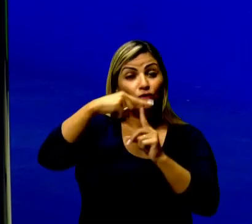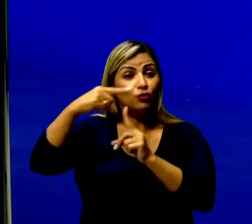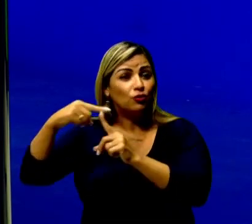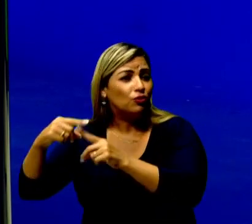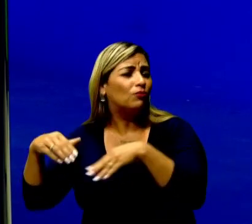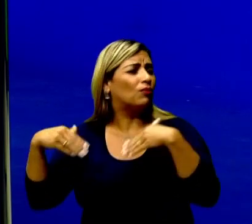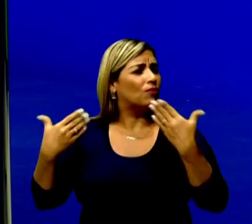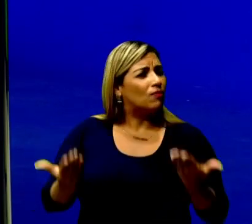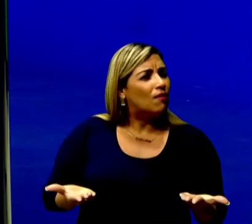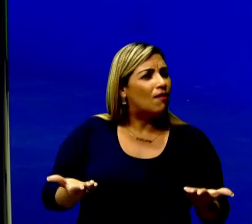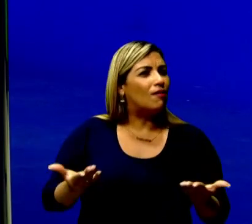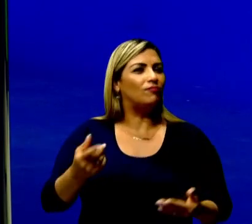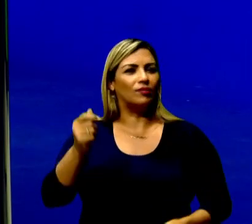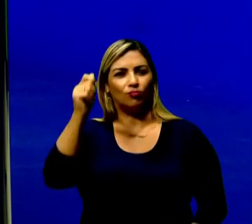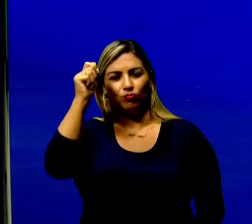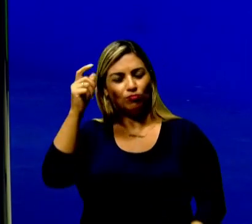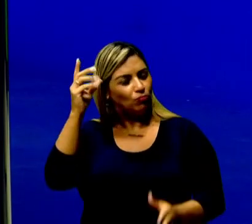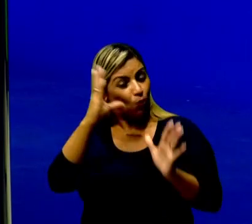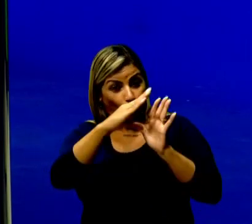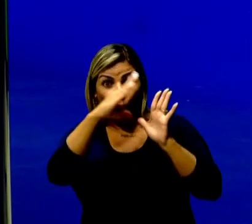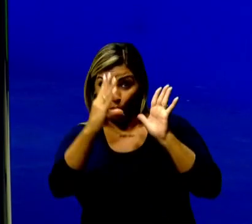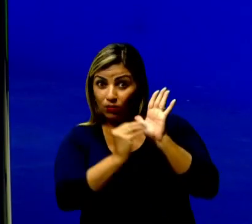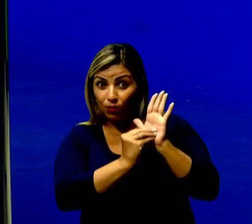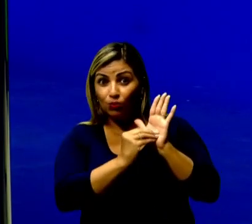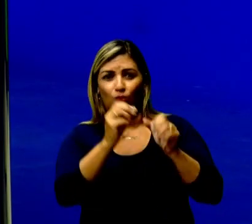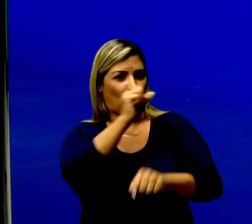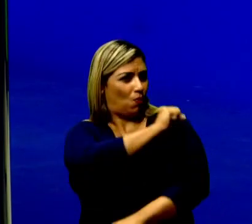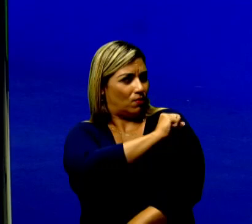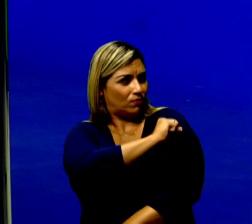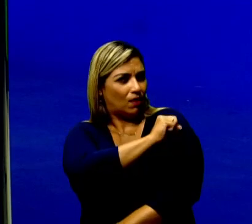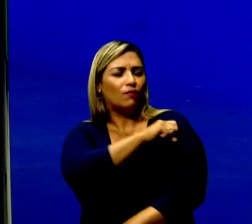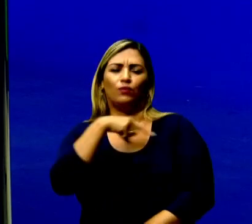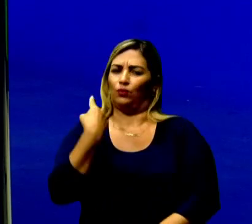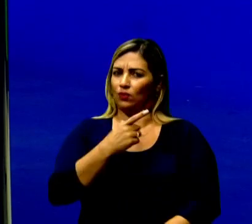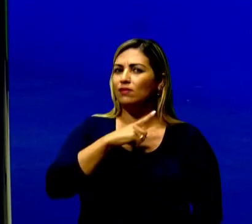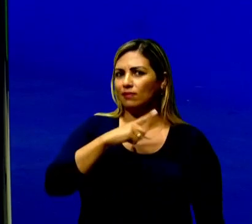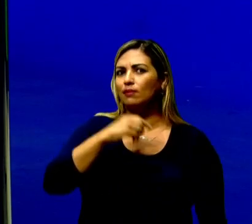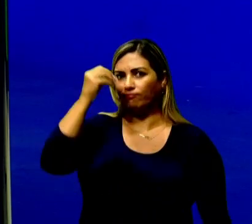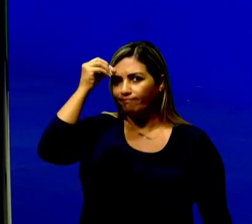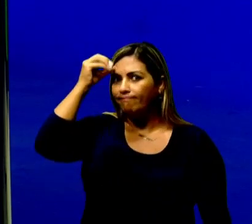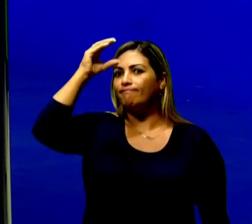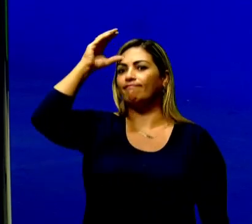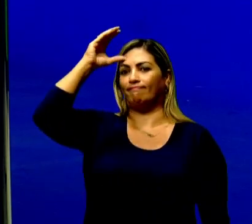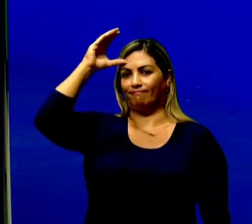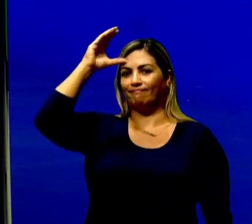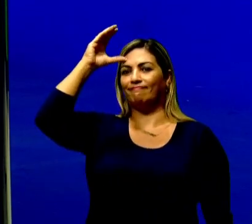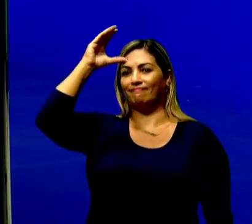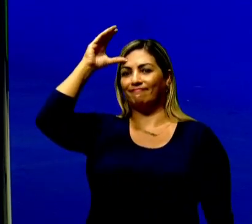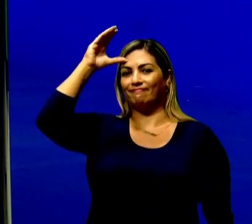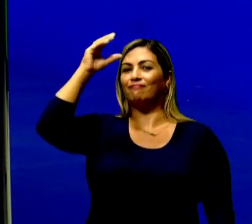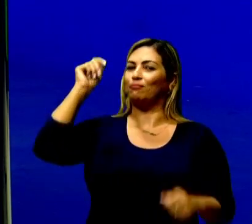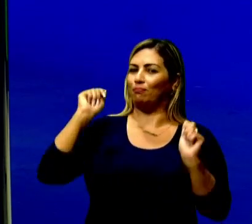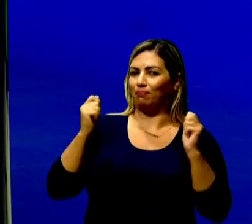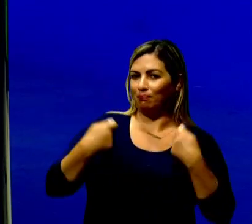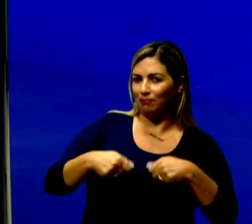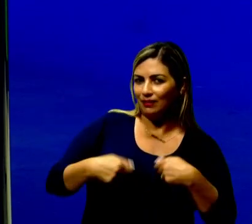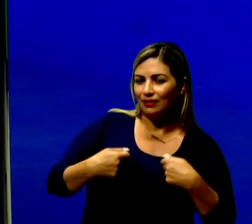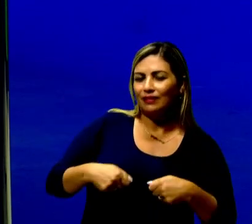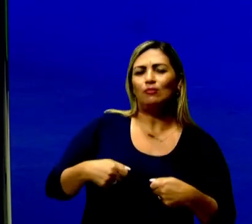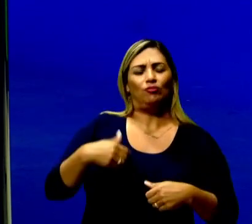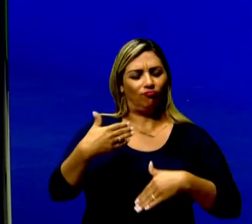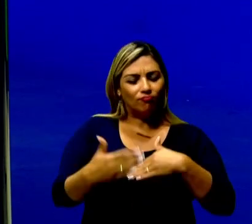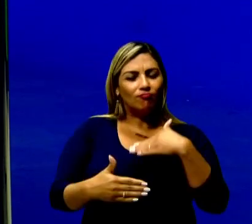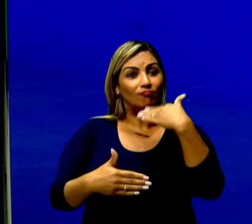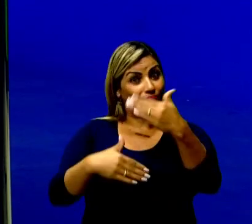no alto do ó faz parte do nosso conteúdo do 8º ano e nós temos que ter esse conhecimento para que nós possamos